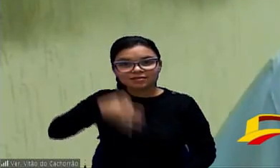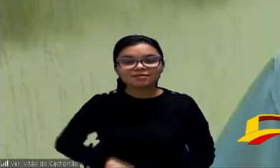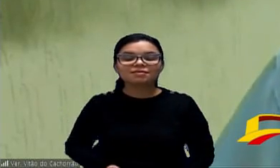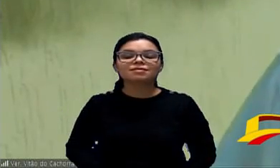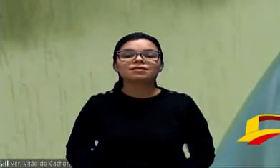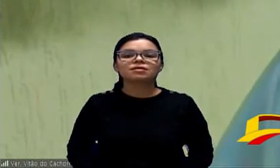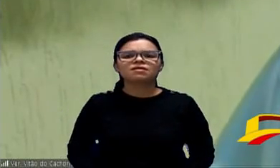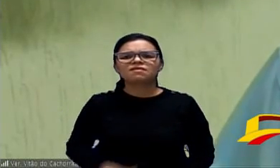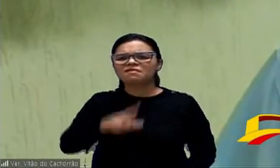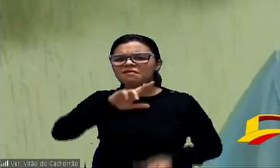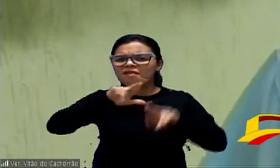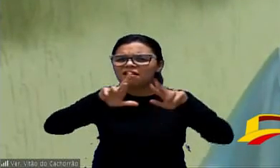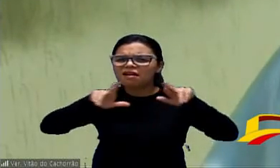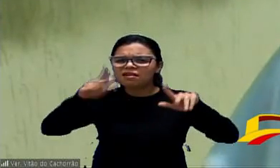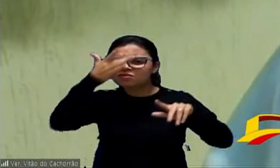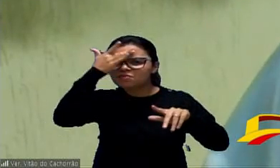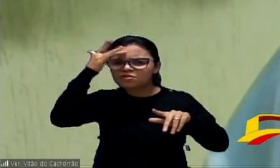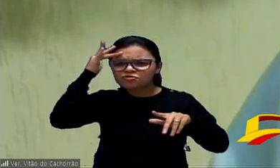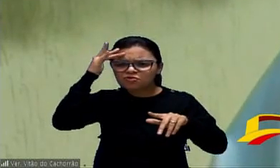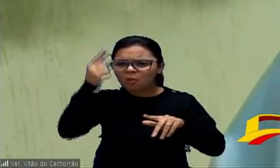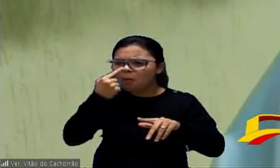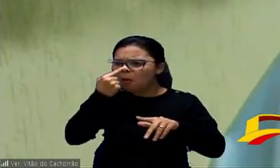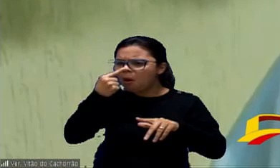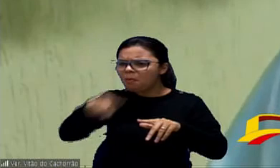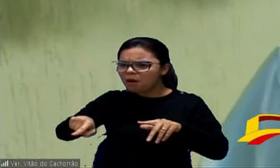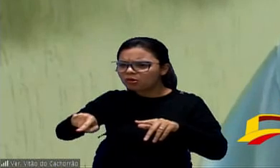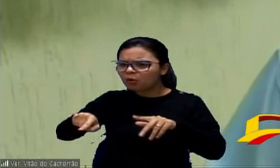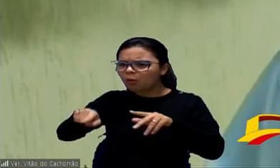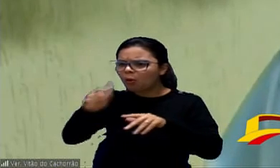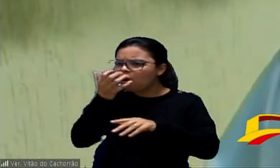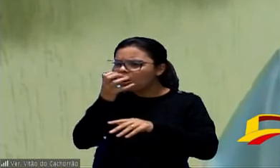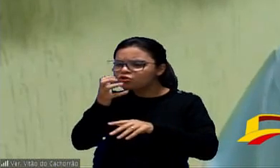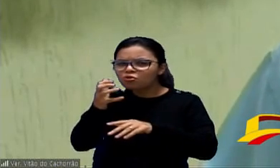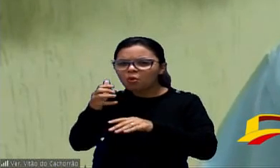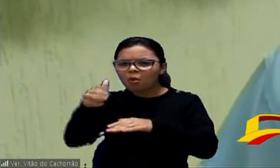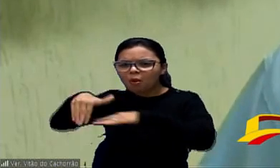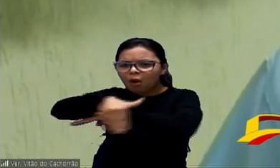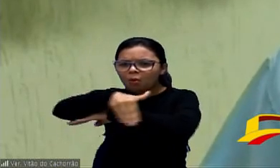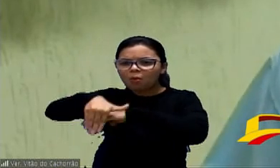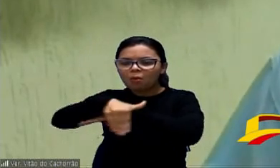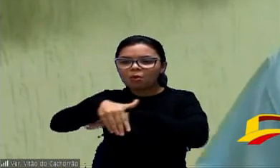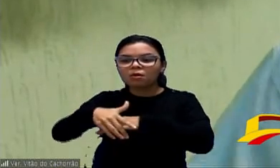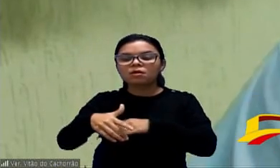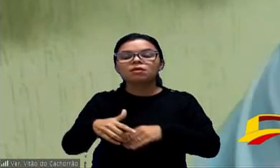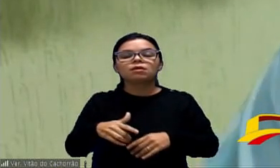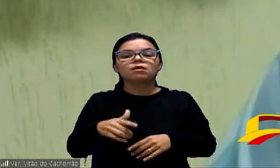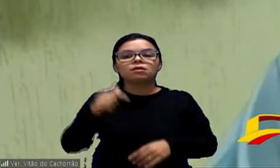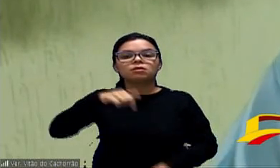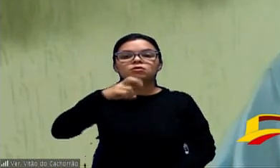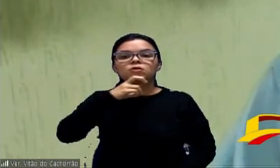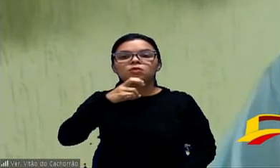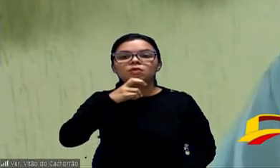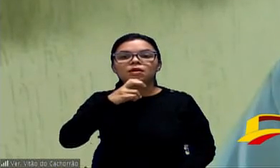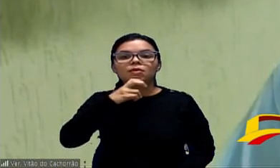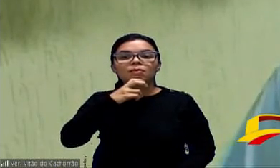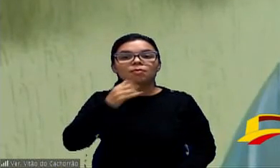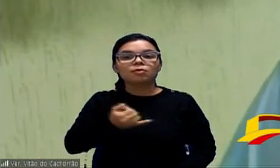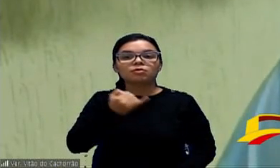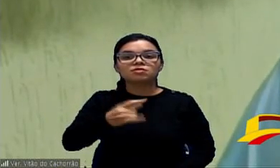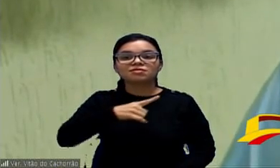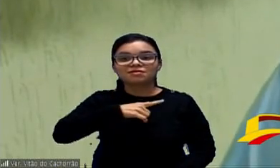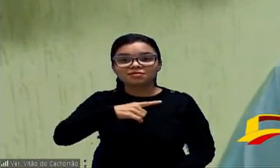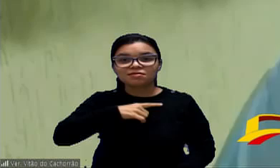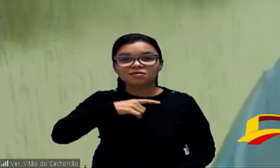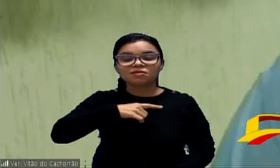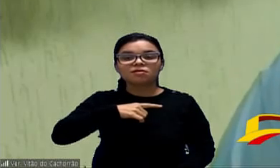cachorro na rua. Então, Sorocaba tem que ter um hospital animal, um hospital veterinário e buscar uma maneira de ter recursos para eles.